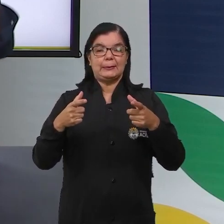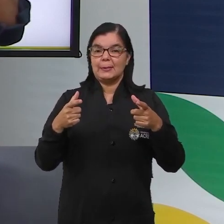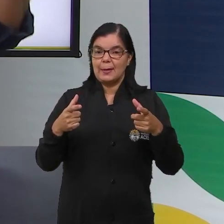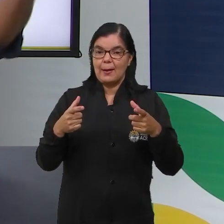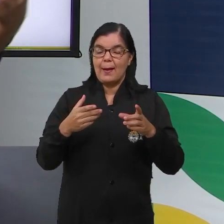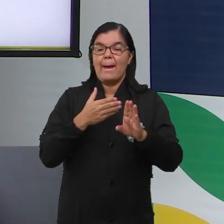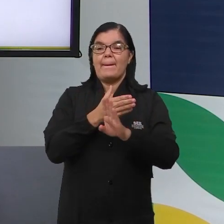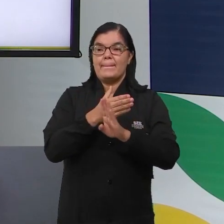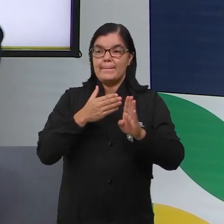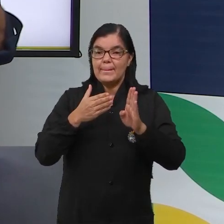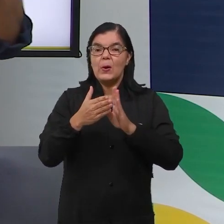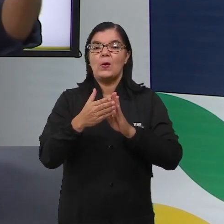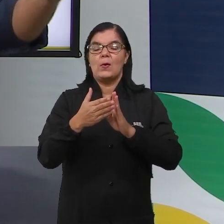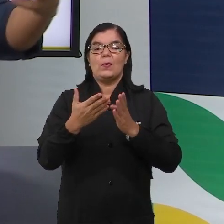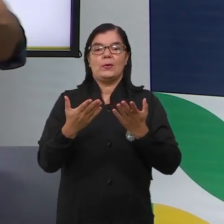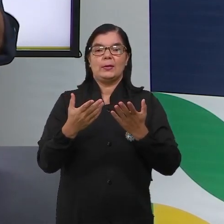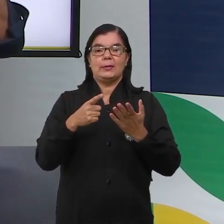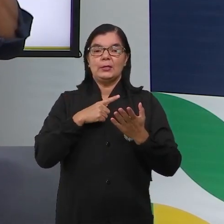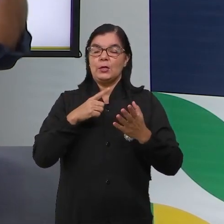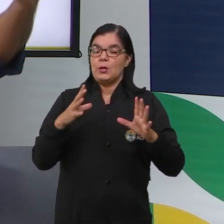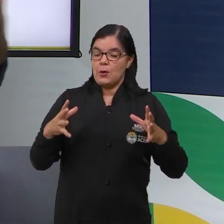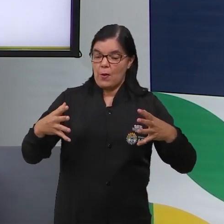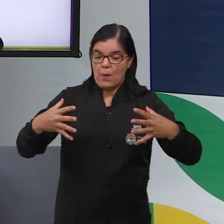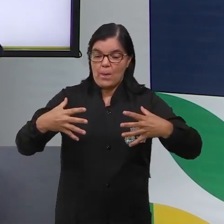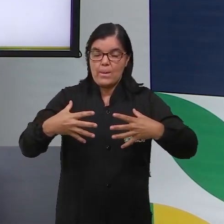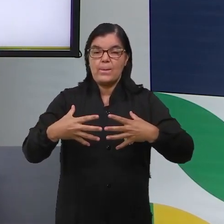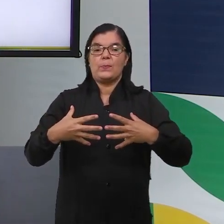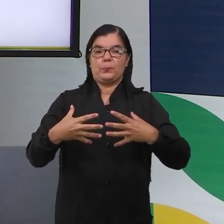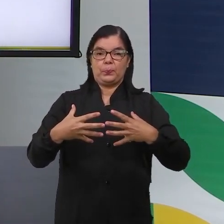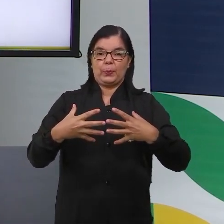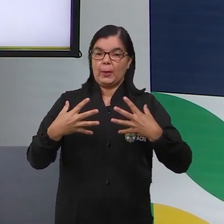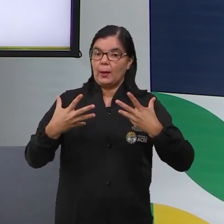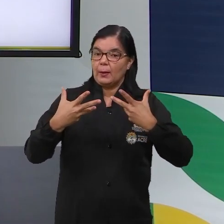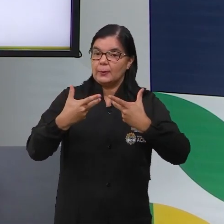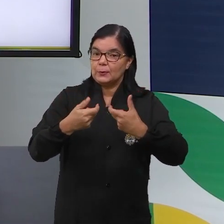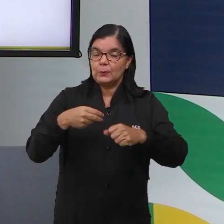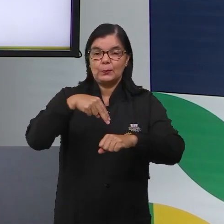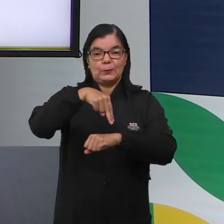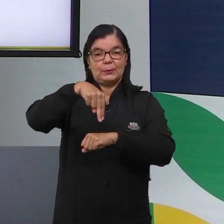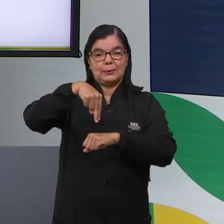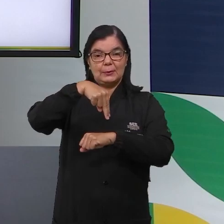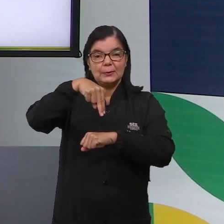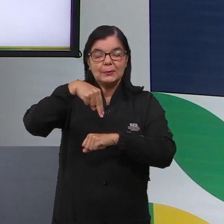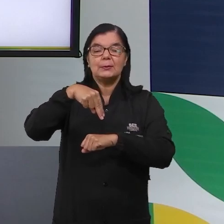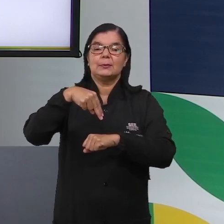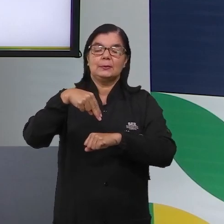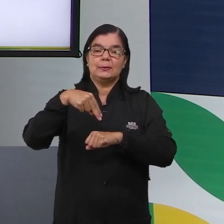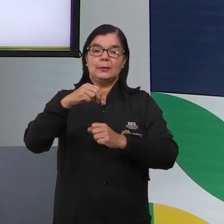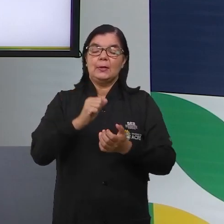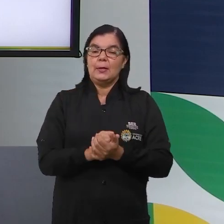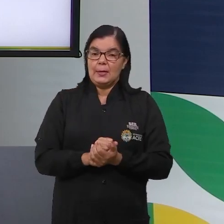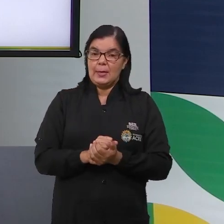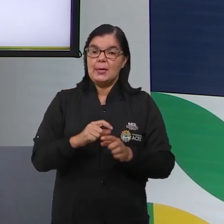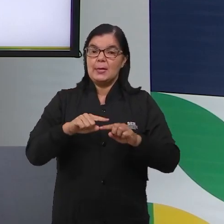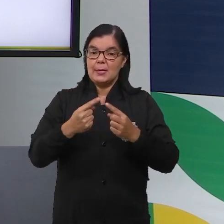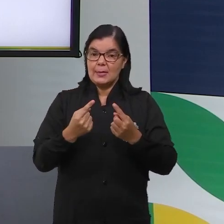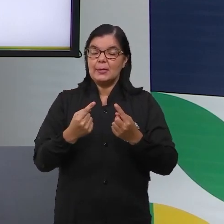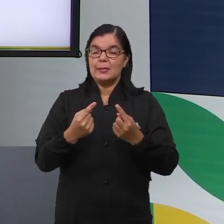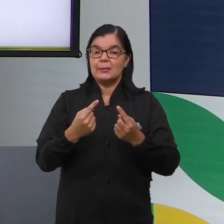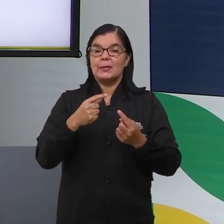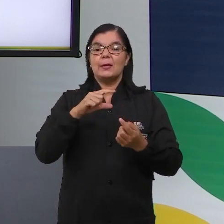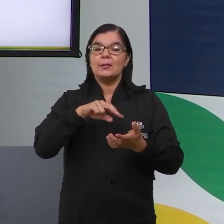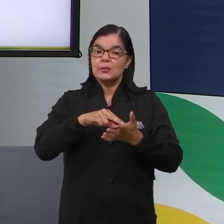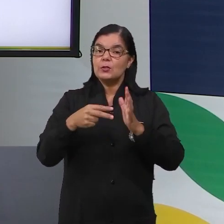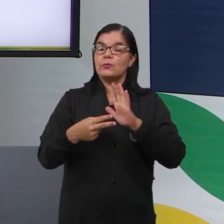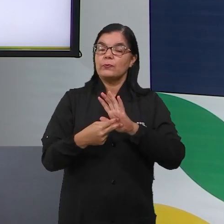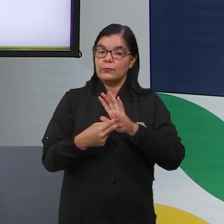grande modalidade que incorpora e abrange e engloba a todas as nações, esse indicativo, esse aceno,